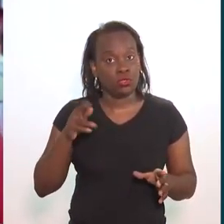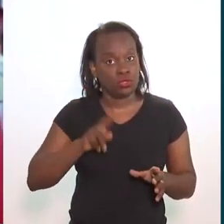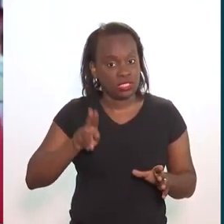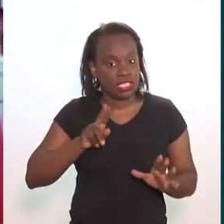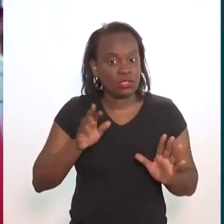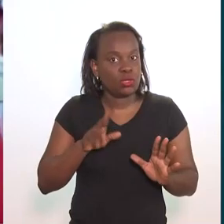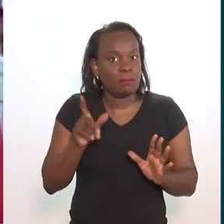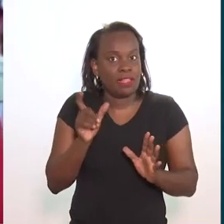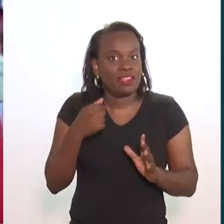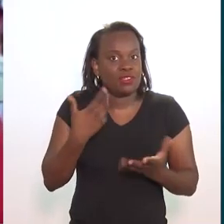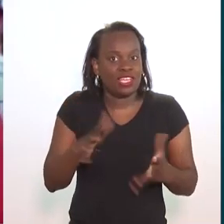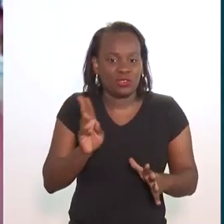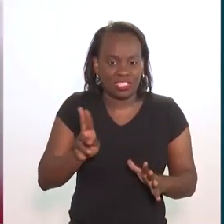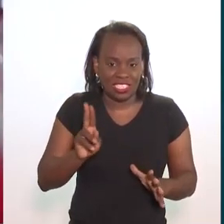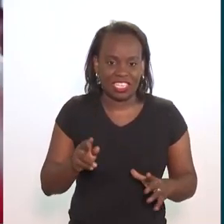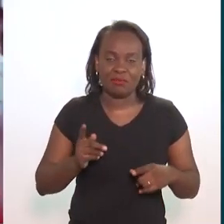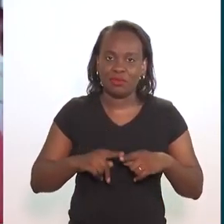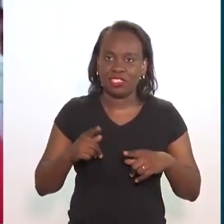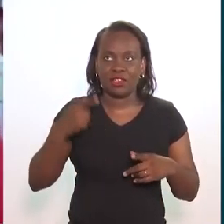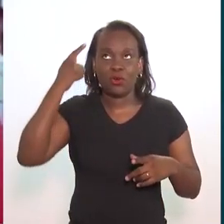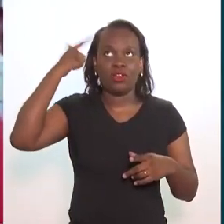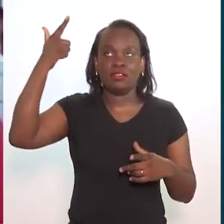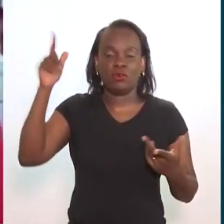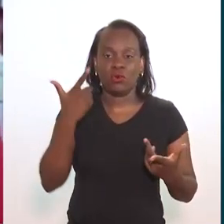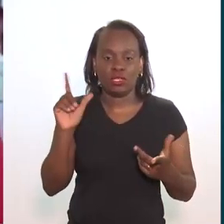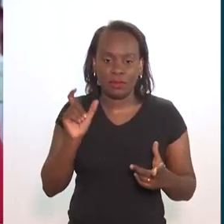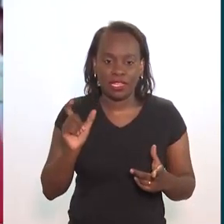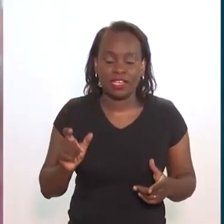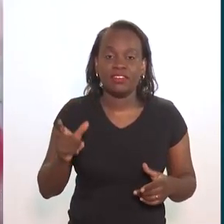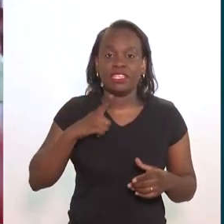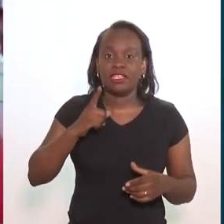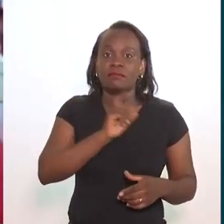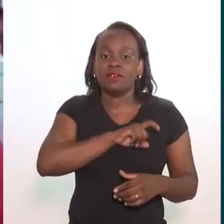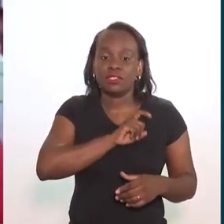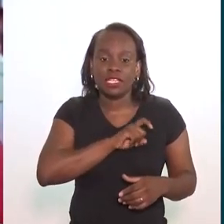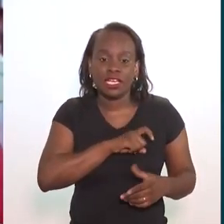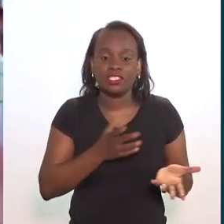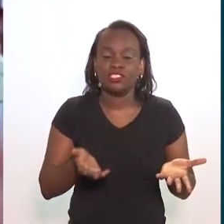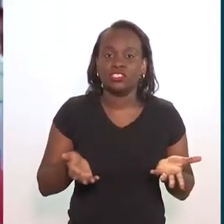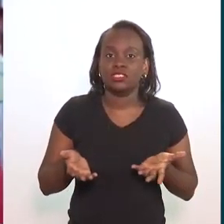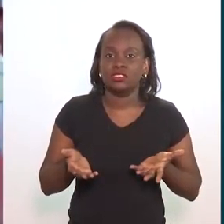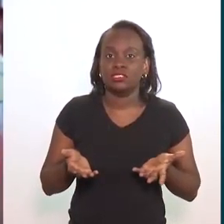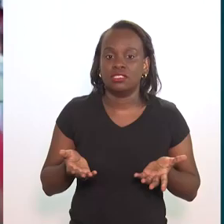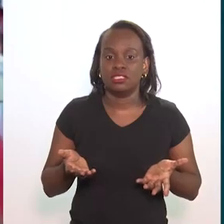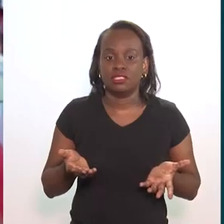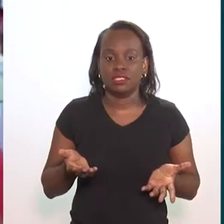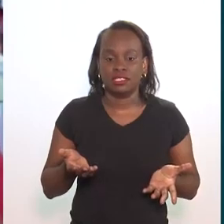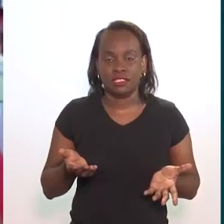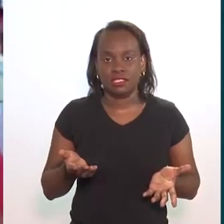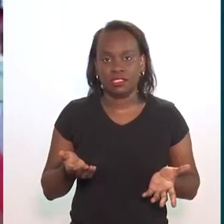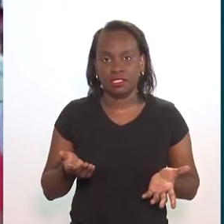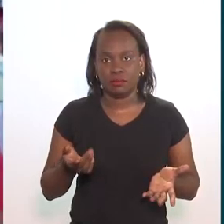eu estou usando uma palavra que não é nem a que eu queria usar, porque não está me ocorrendo outra no momento, mas há uma maldade, né?